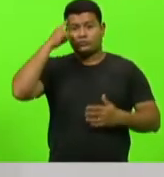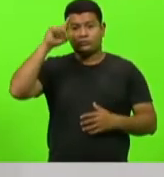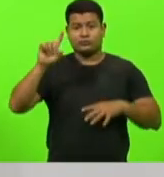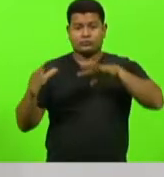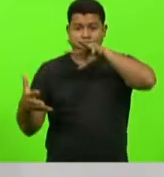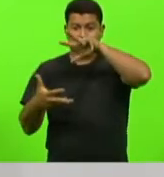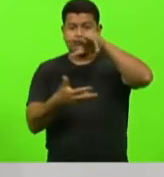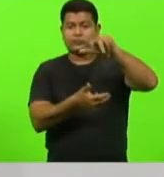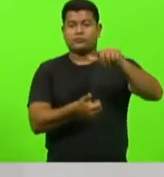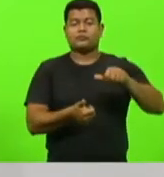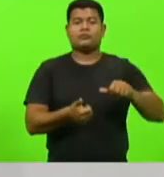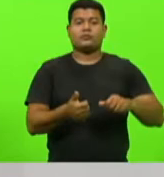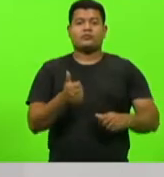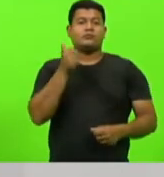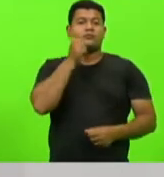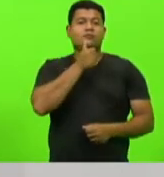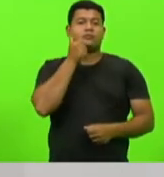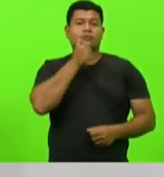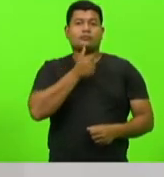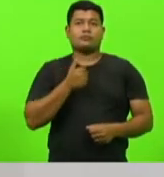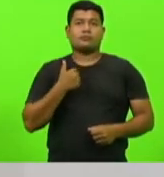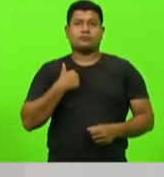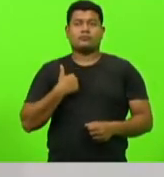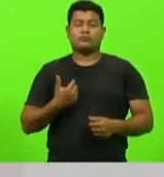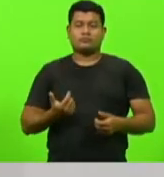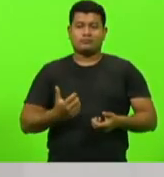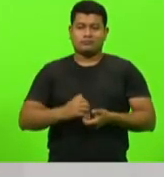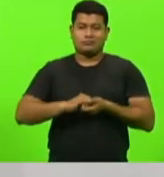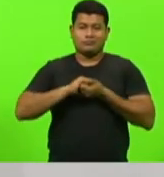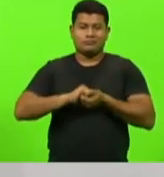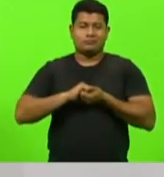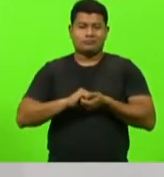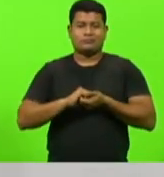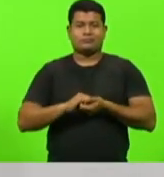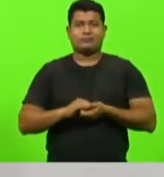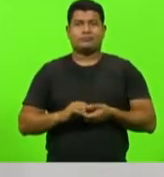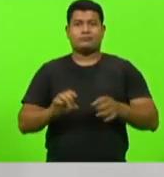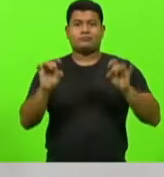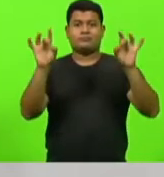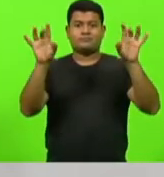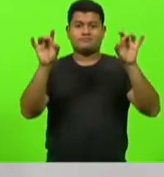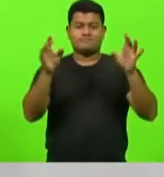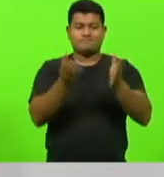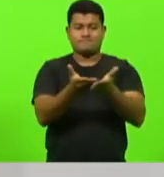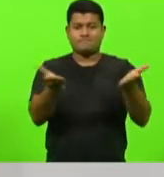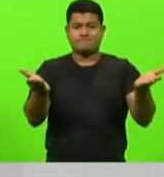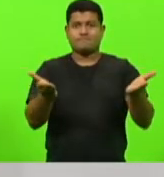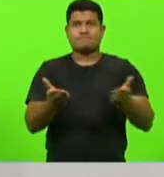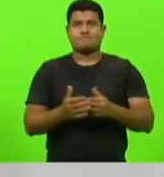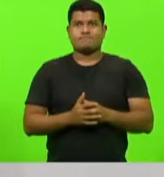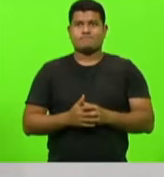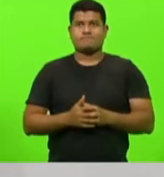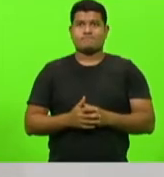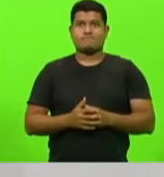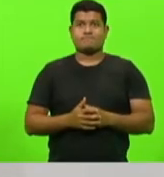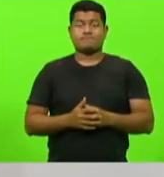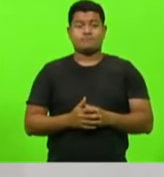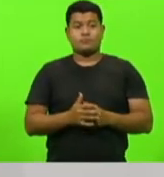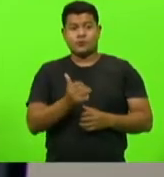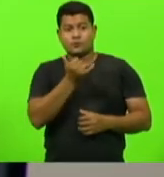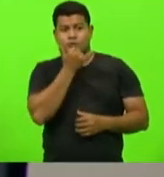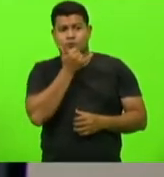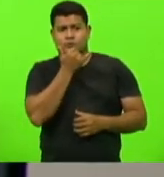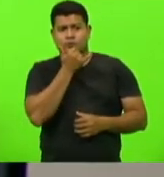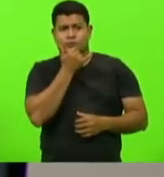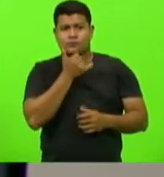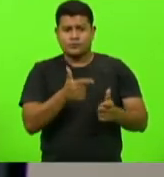da Mulher, né, fazer uma saudação especial. Deputado Maurício, peço